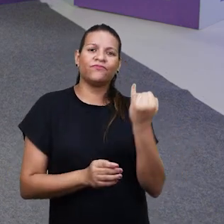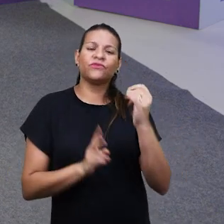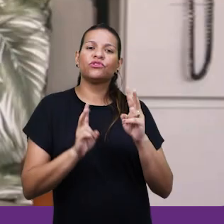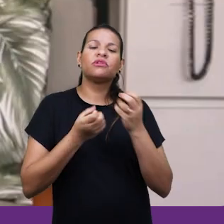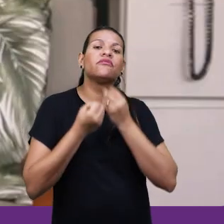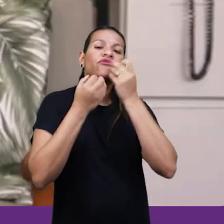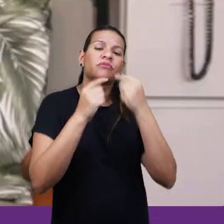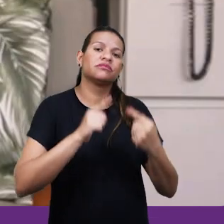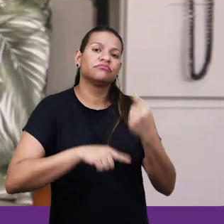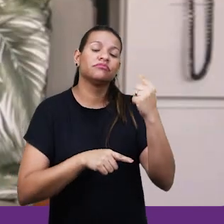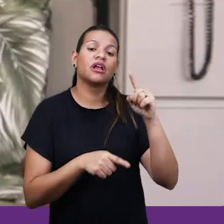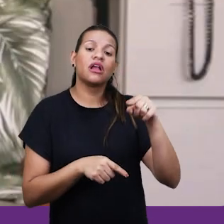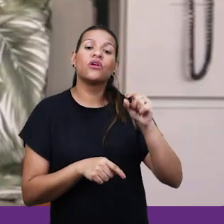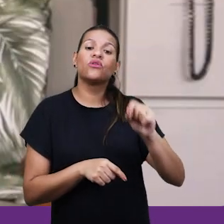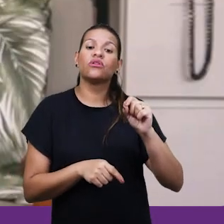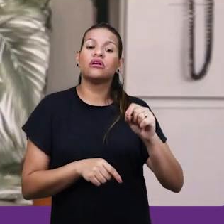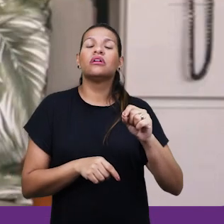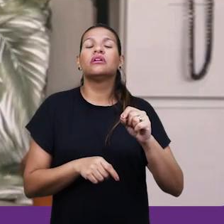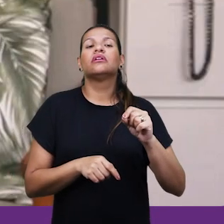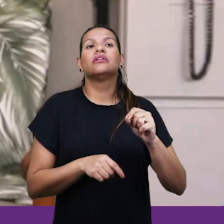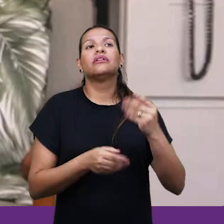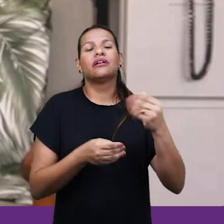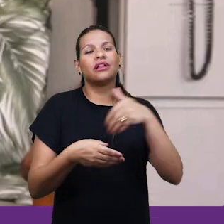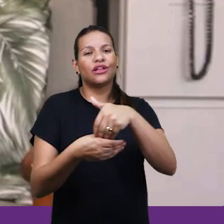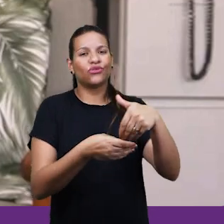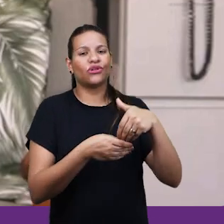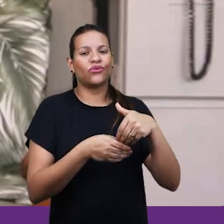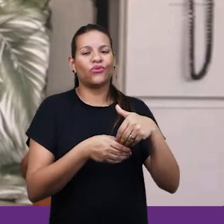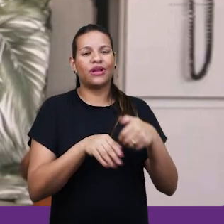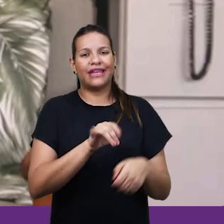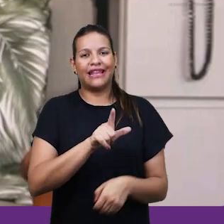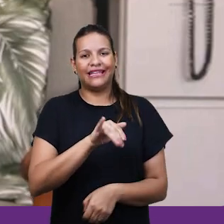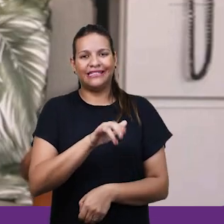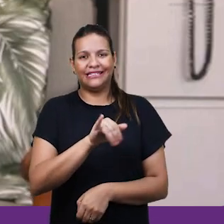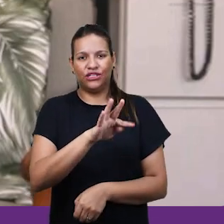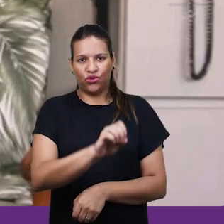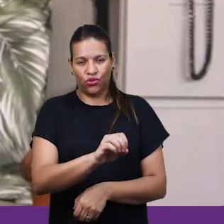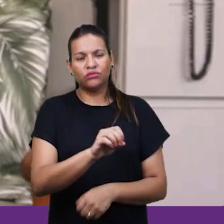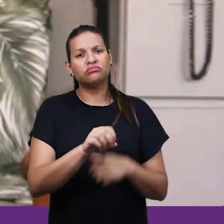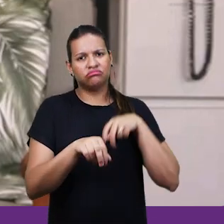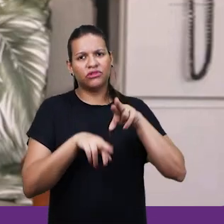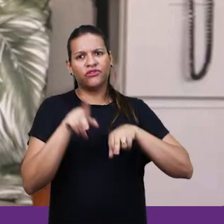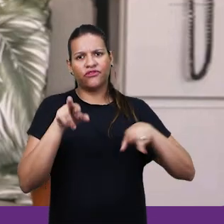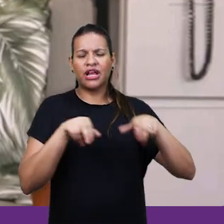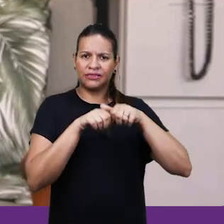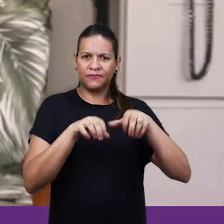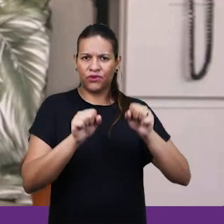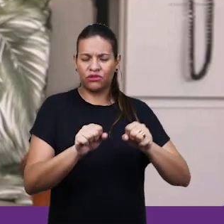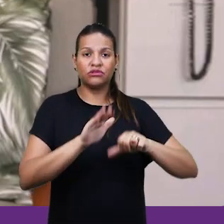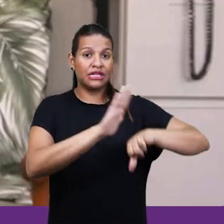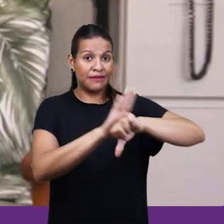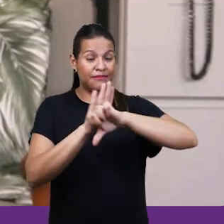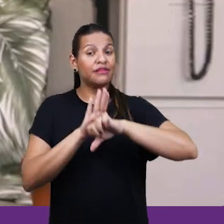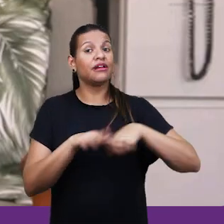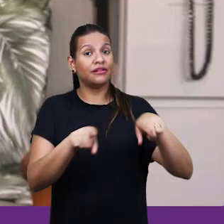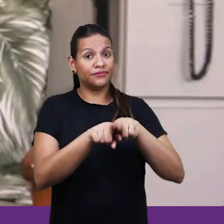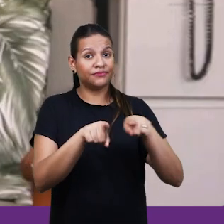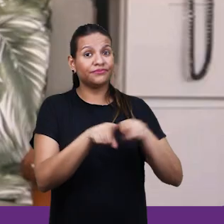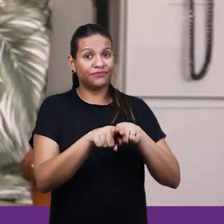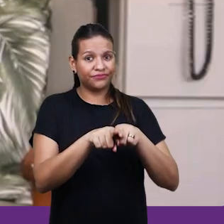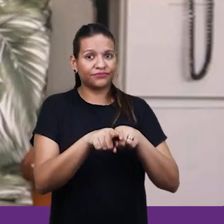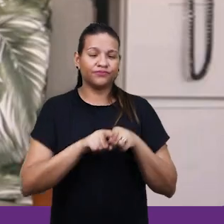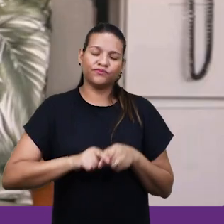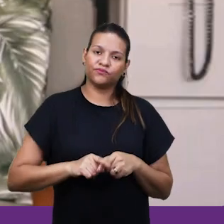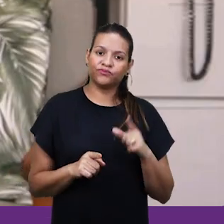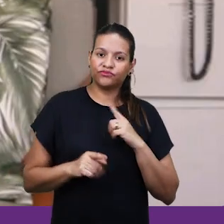ilícito eleitoral. Esse ilícito eleitoral, ele pode ter várias repercussões, criminais inclusive, né? A